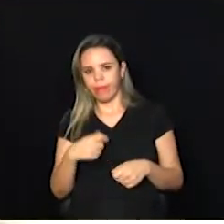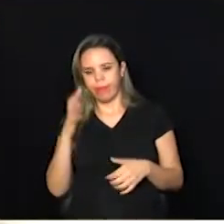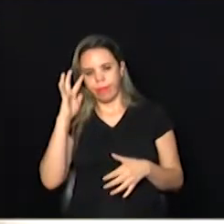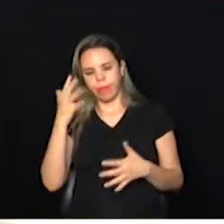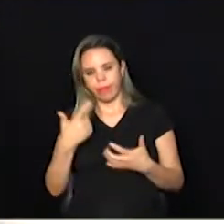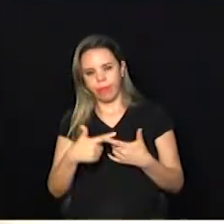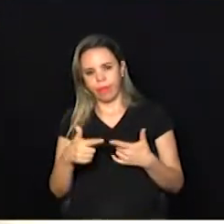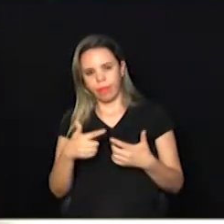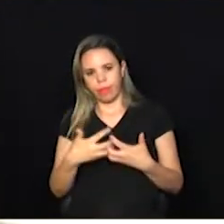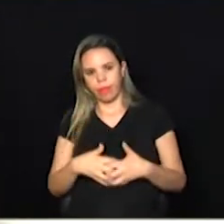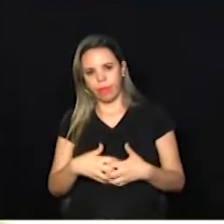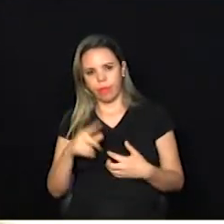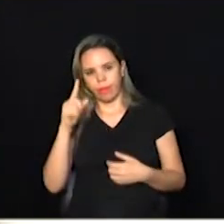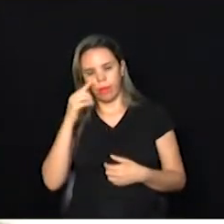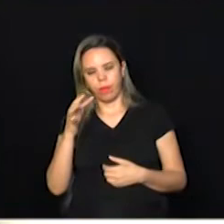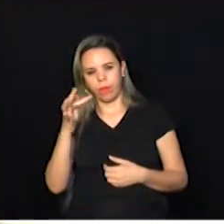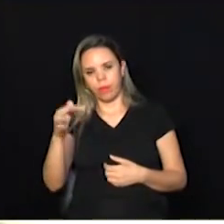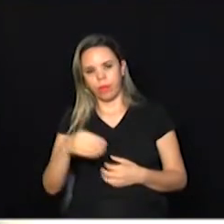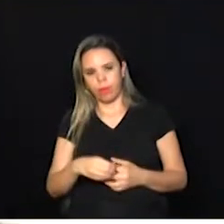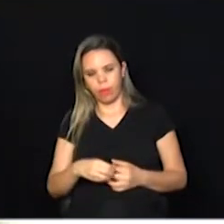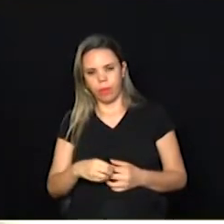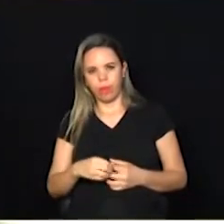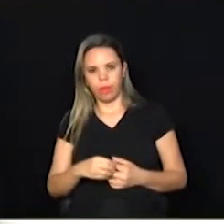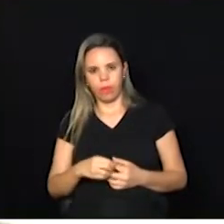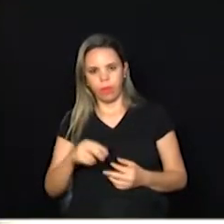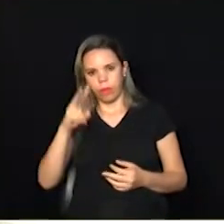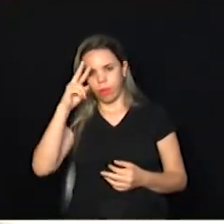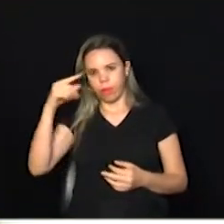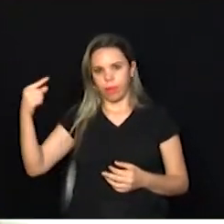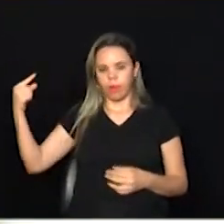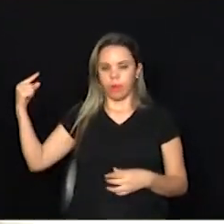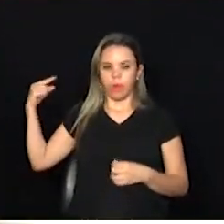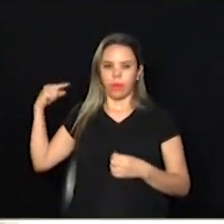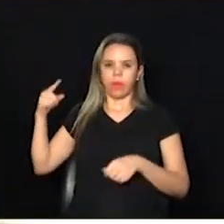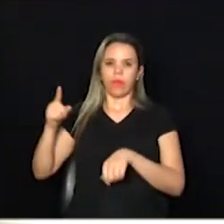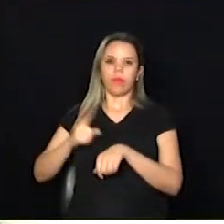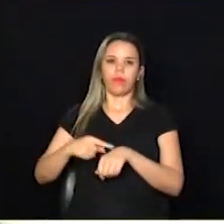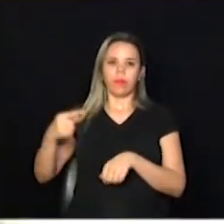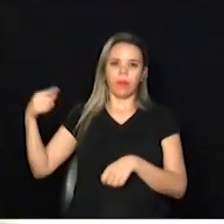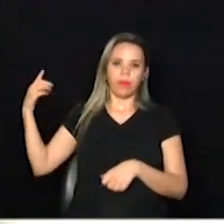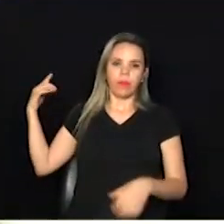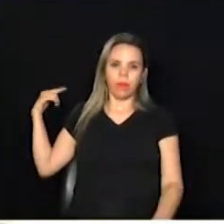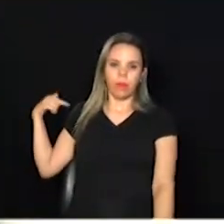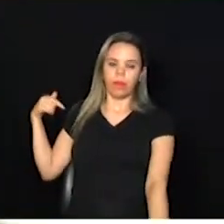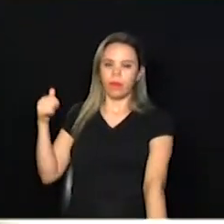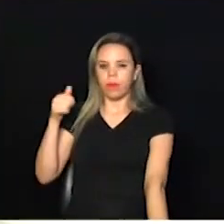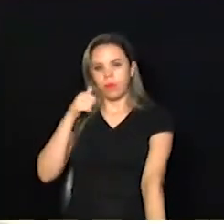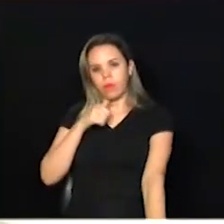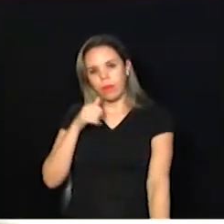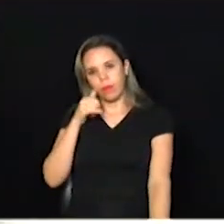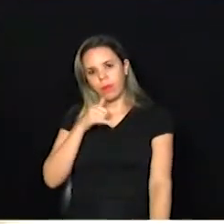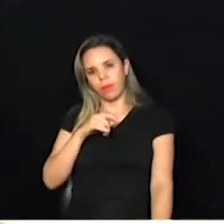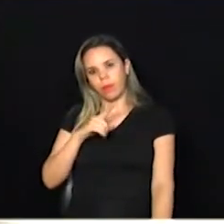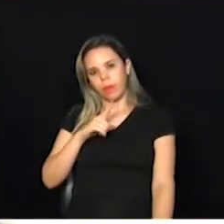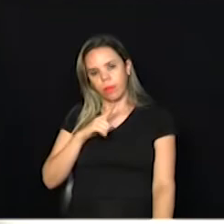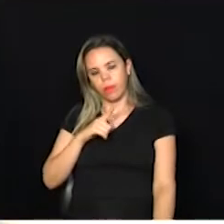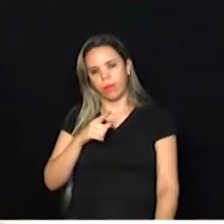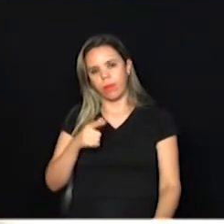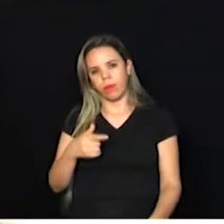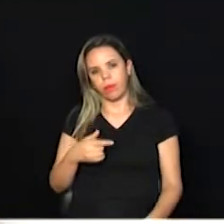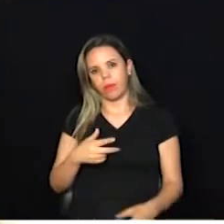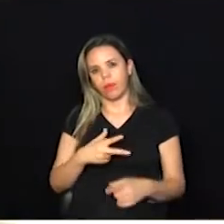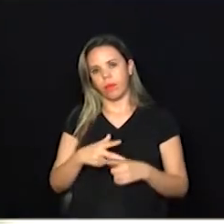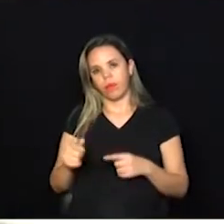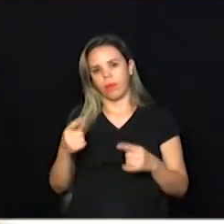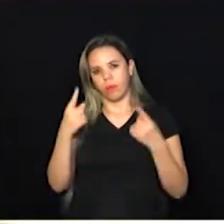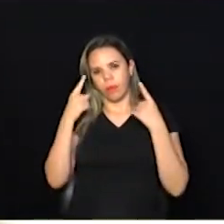né? Espero que um dia a gente lembre de um momento no passado em que as mulheres tiveram que lidar com violência. Isso que